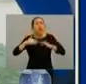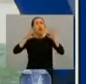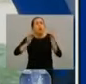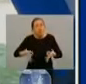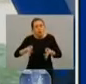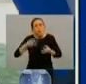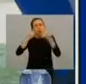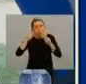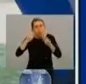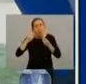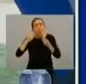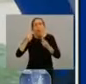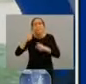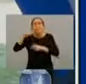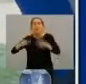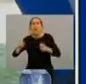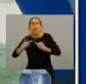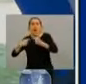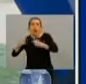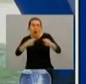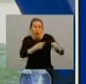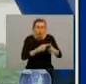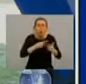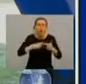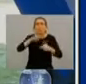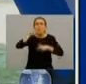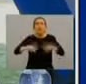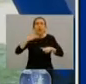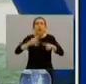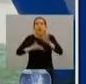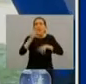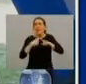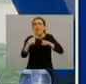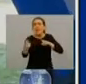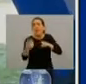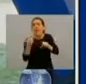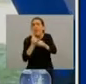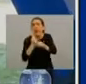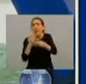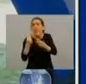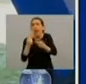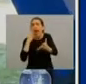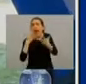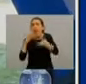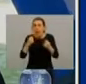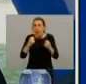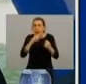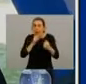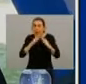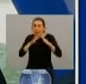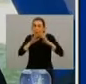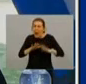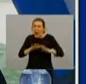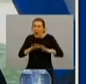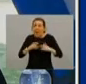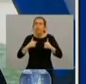estão vivendo a inflação tão terrível que está acontecendo na Argentina os dados oficiais mostraram que no ano 2022